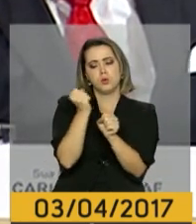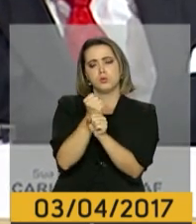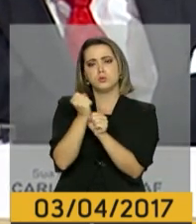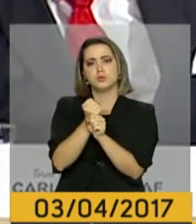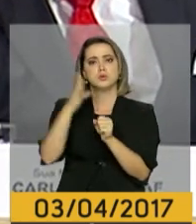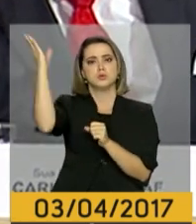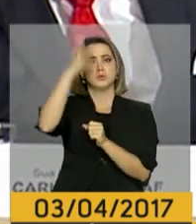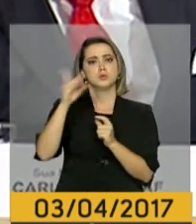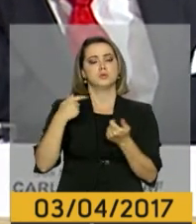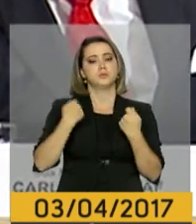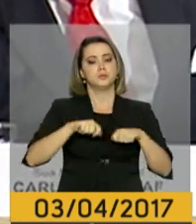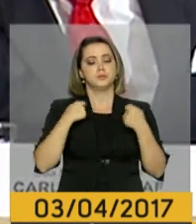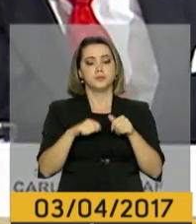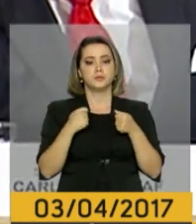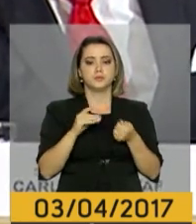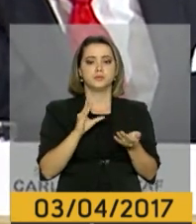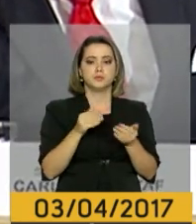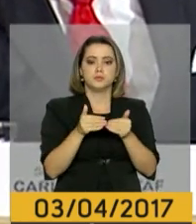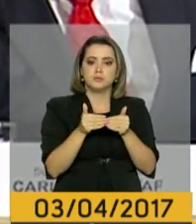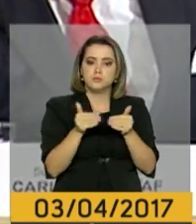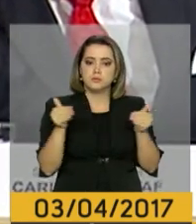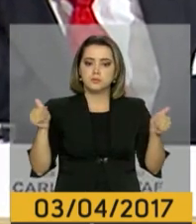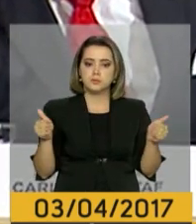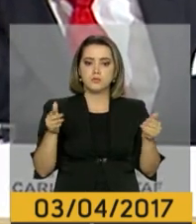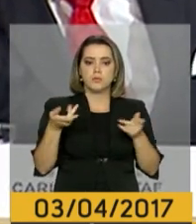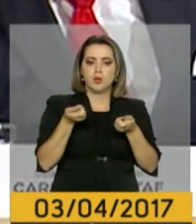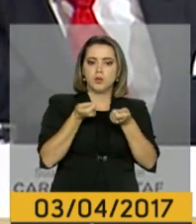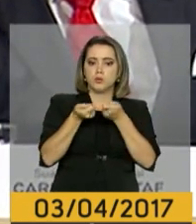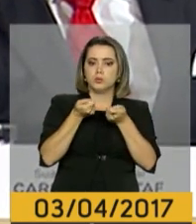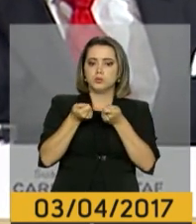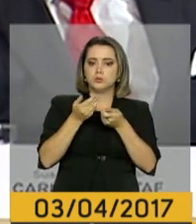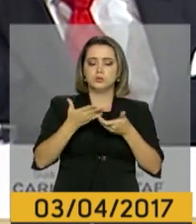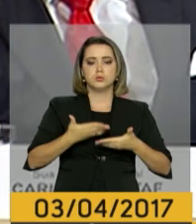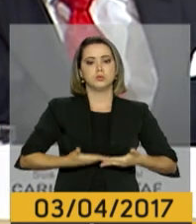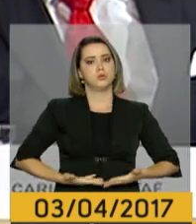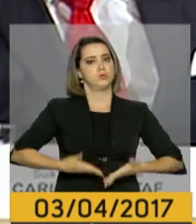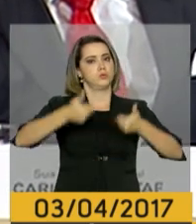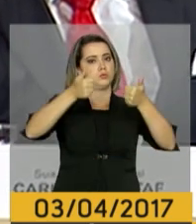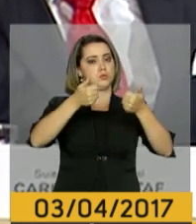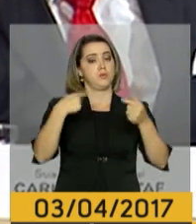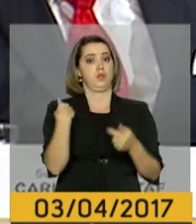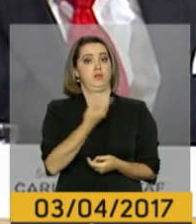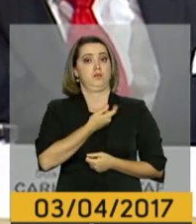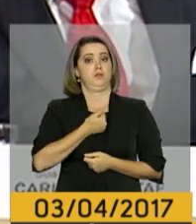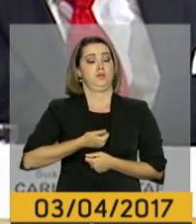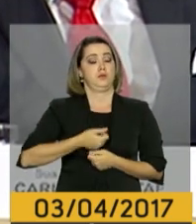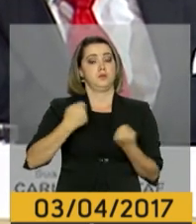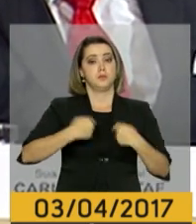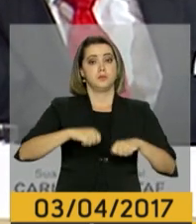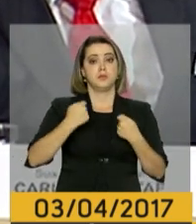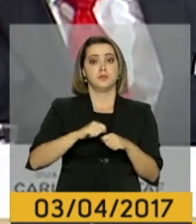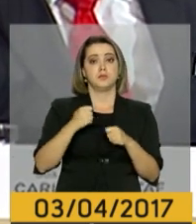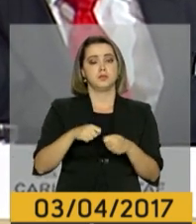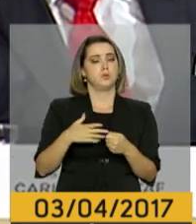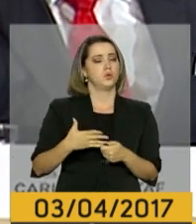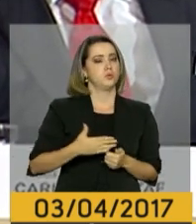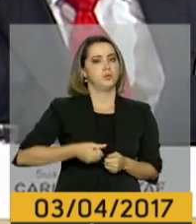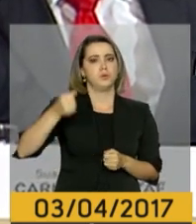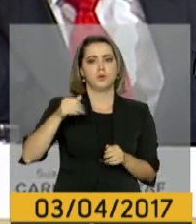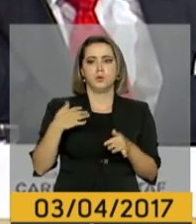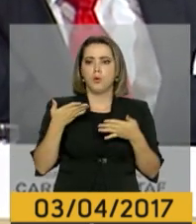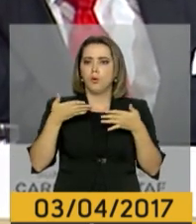demanda ampliação e aprimoramento. Precisamos de mais e melhores meios de integração física